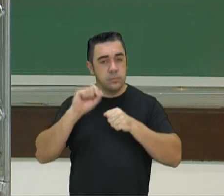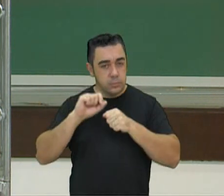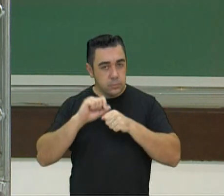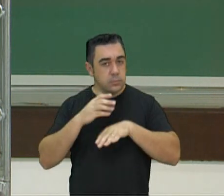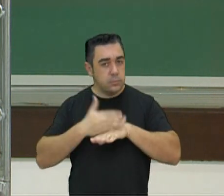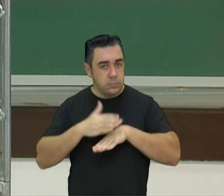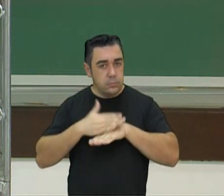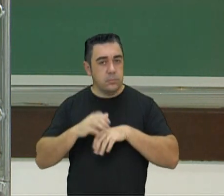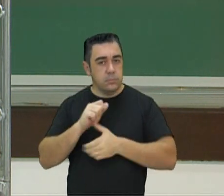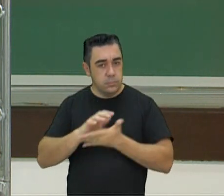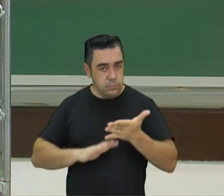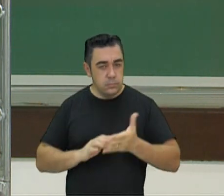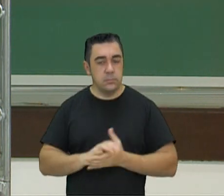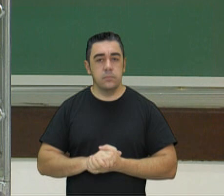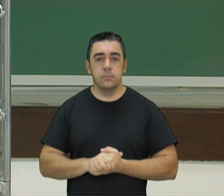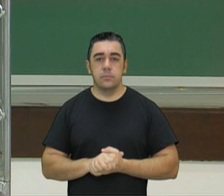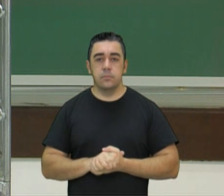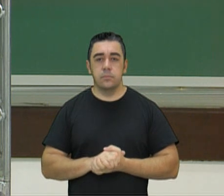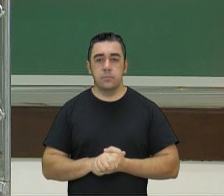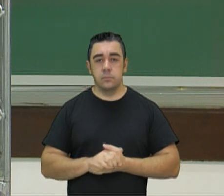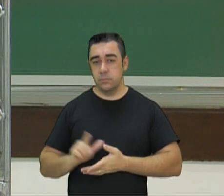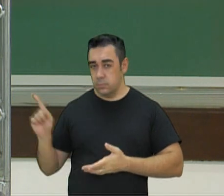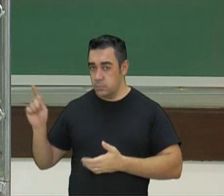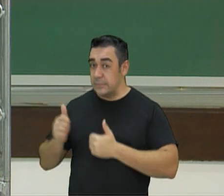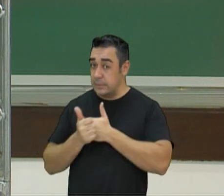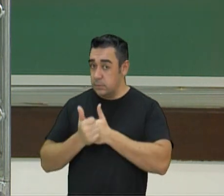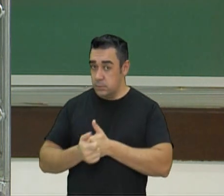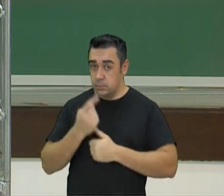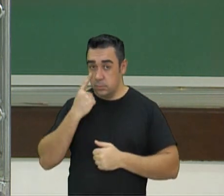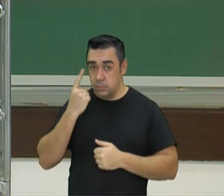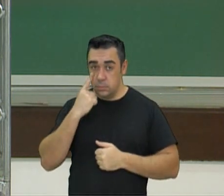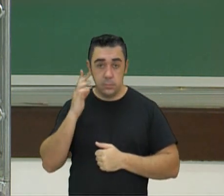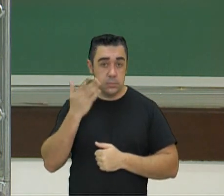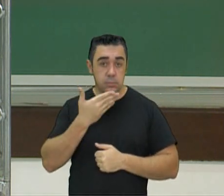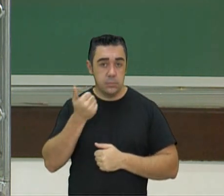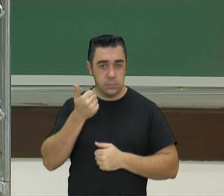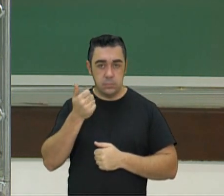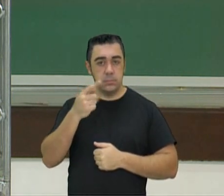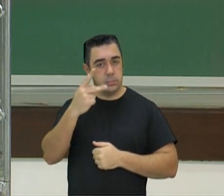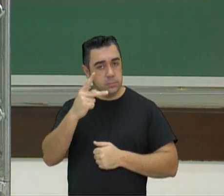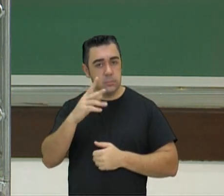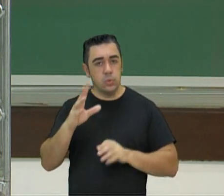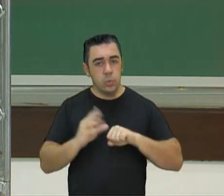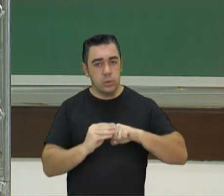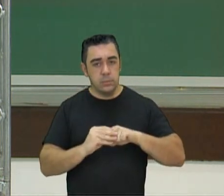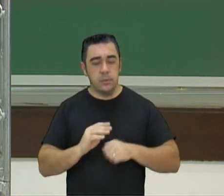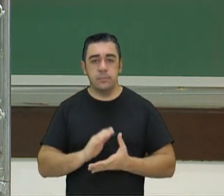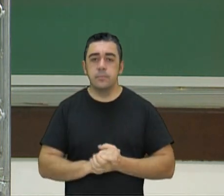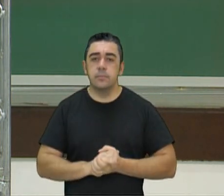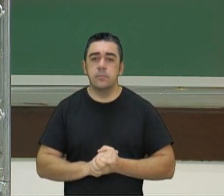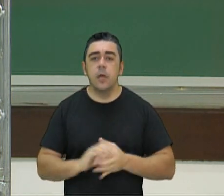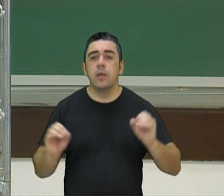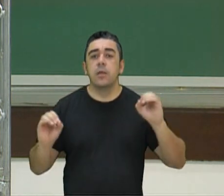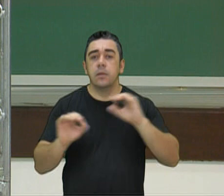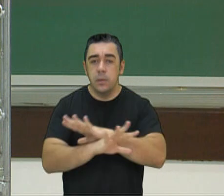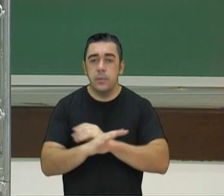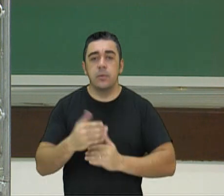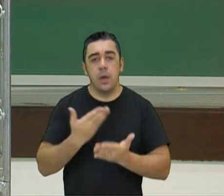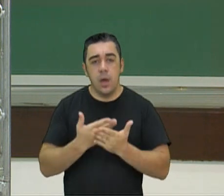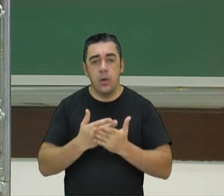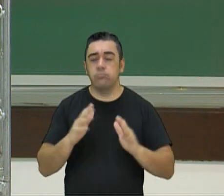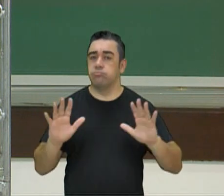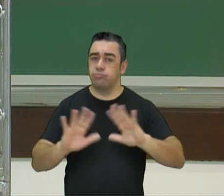do exercício físico. Então acompanhe e assistam lá que vai ficar melhor o conhecimento. Então aqui eu fecho, nos